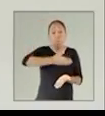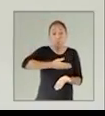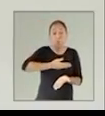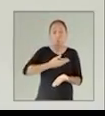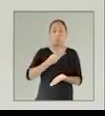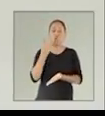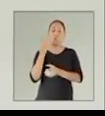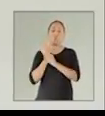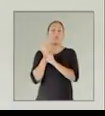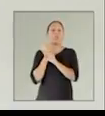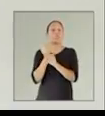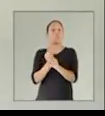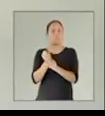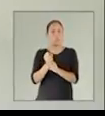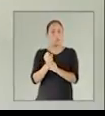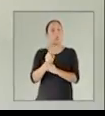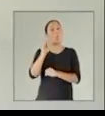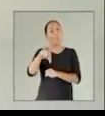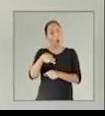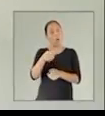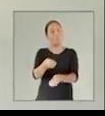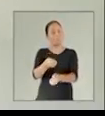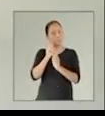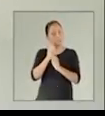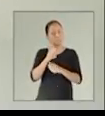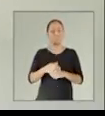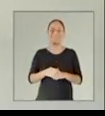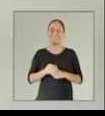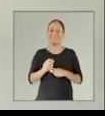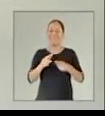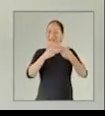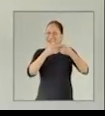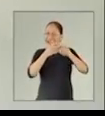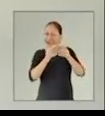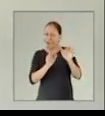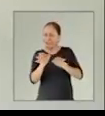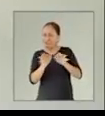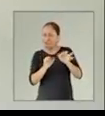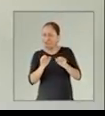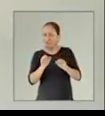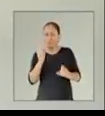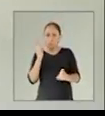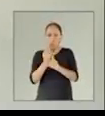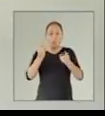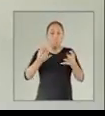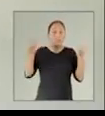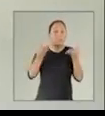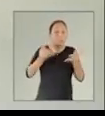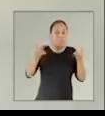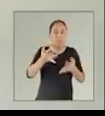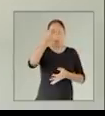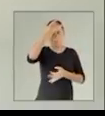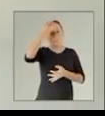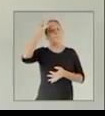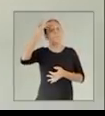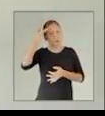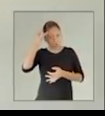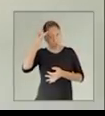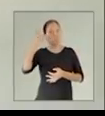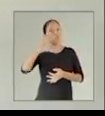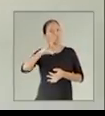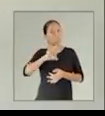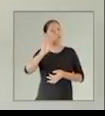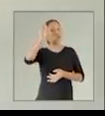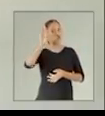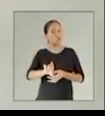menos 3 anos. Esses ajustes servem para melhor identificar e beneficiar exclusivamente os pescadores que têm